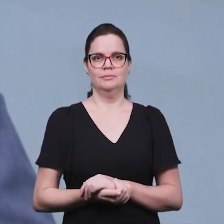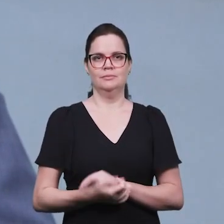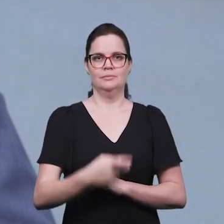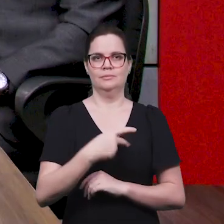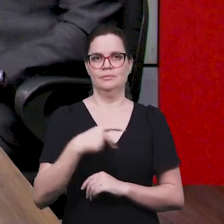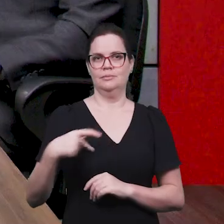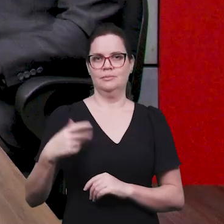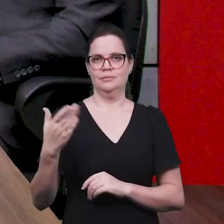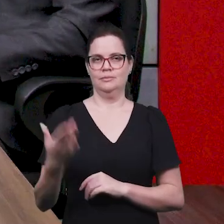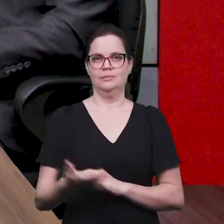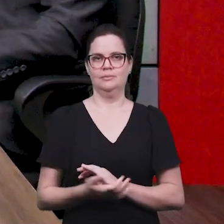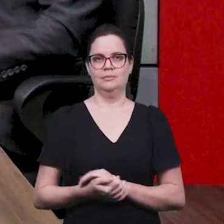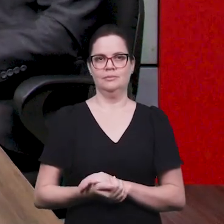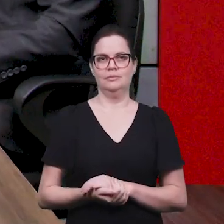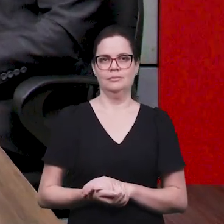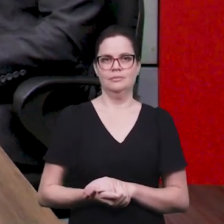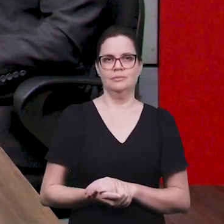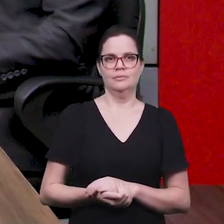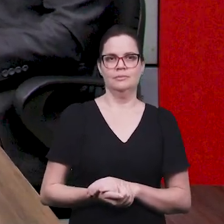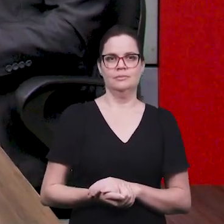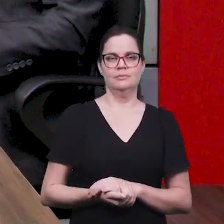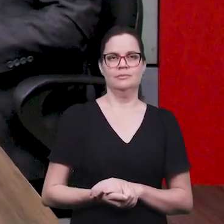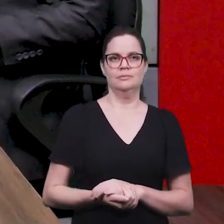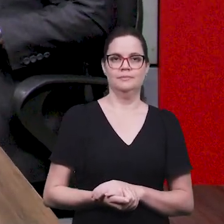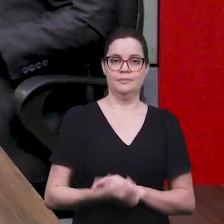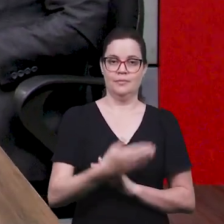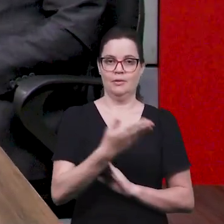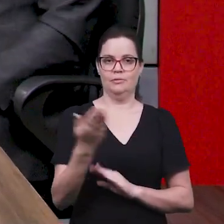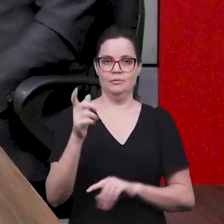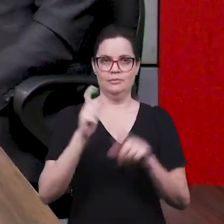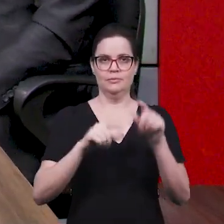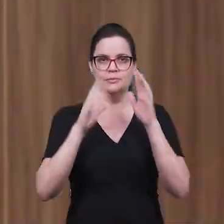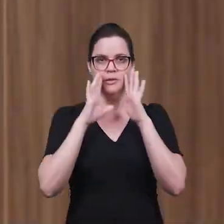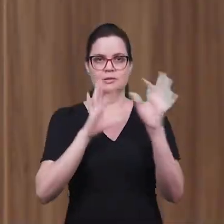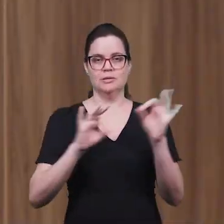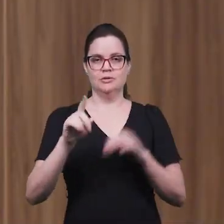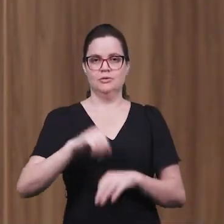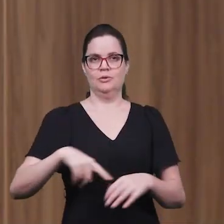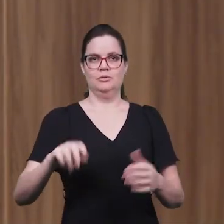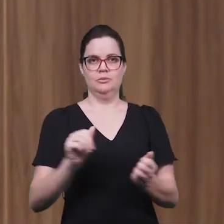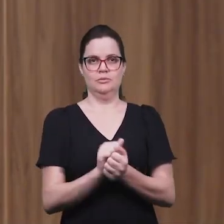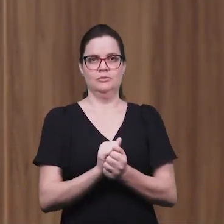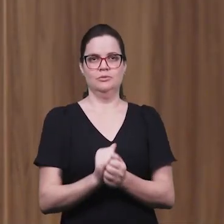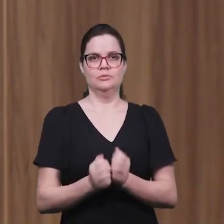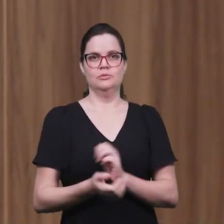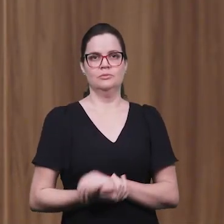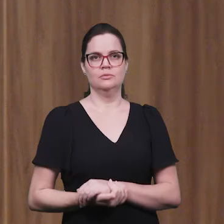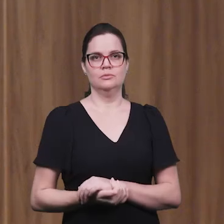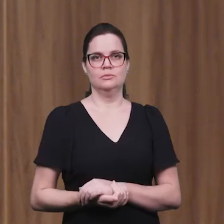nome do Senhor. Pastor Juliano. Irmãos, aqueles que estão participando conosco,